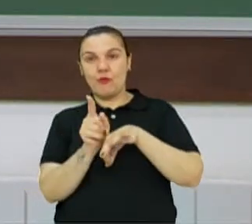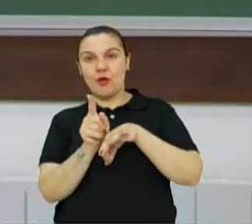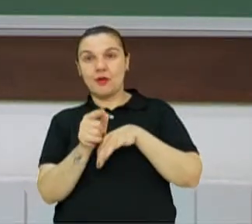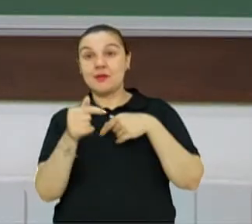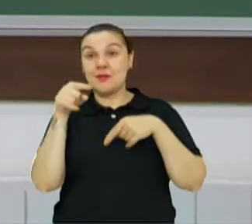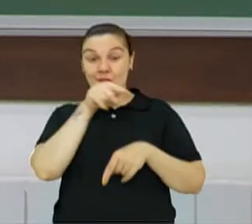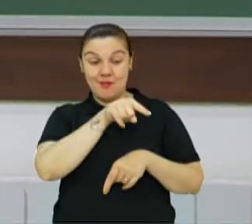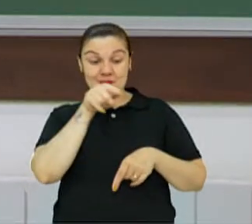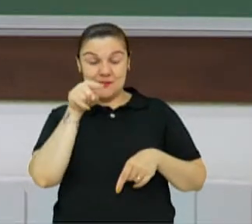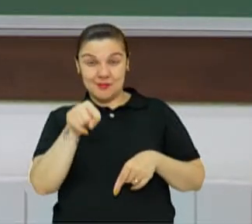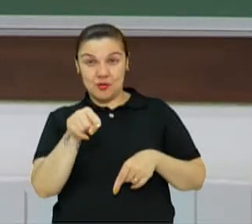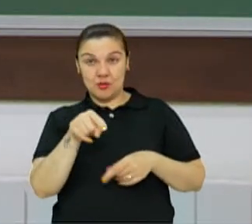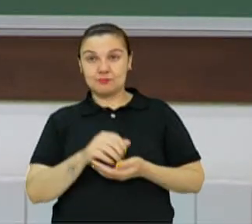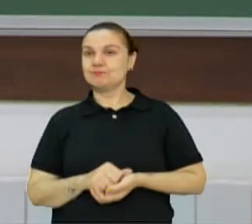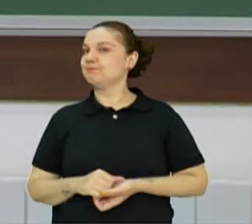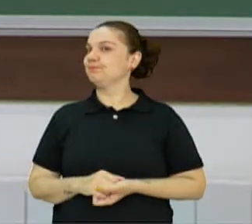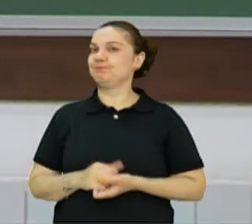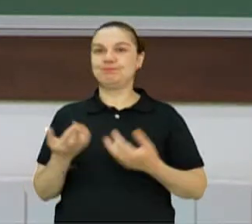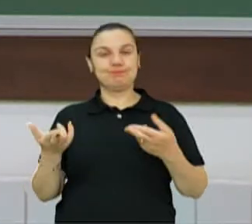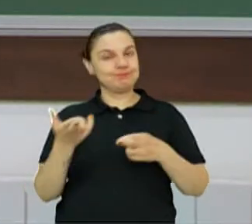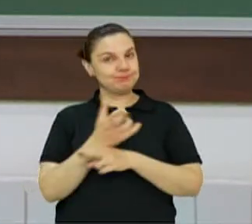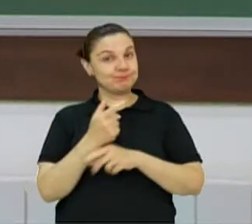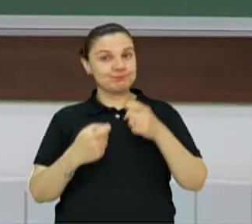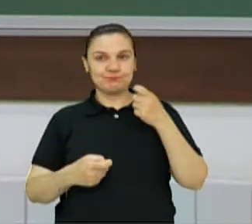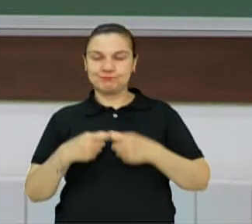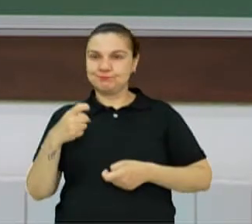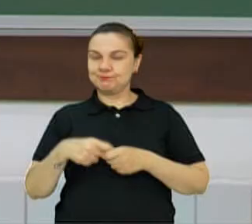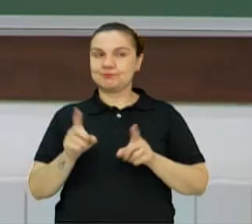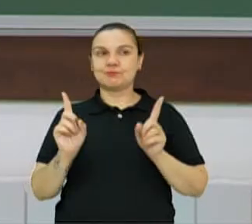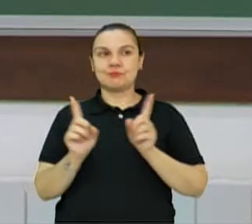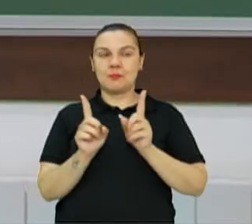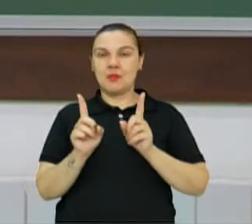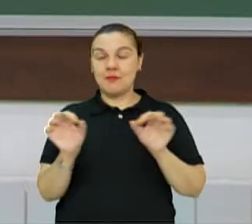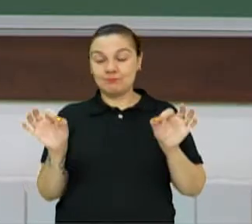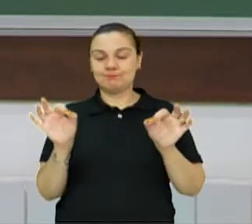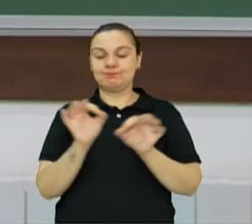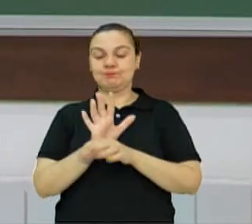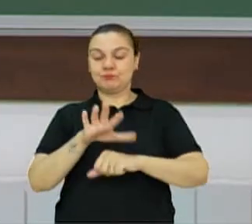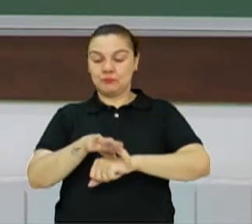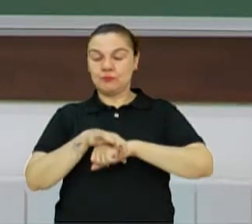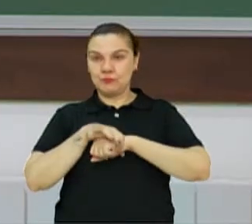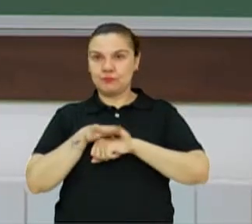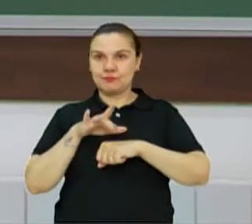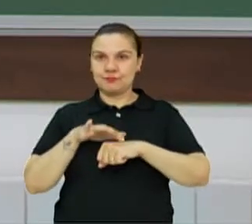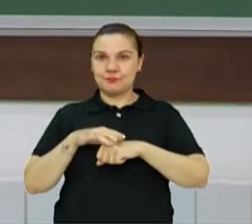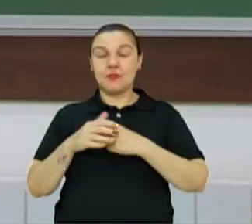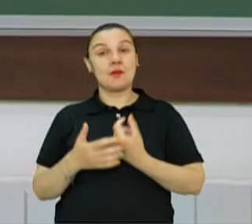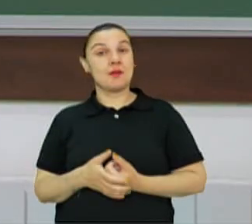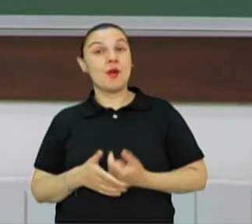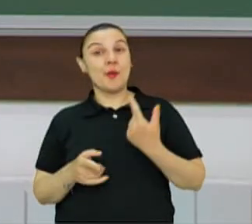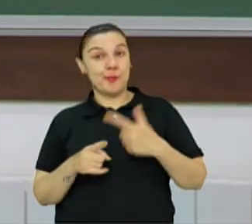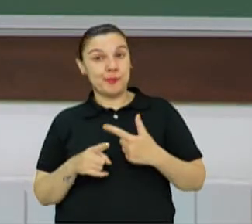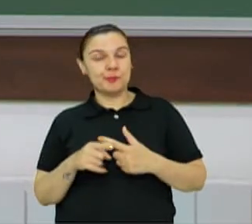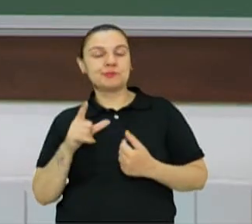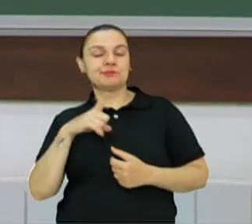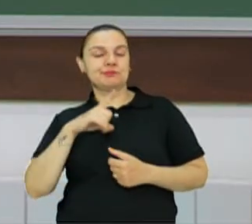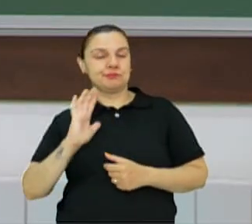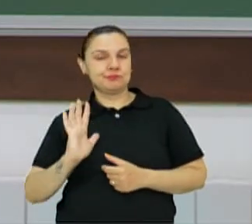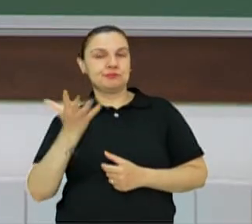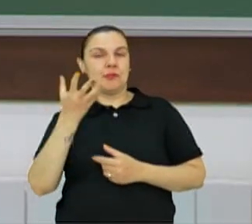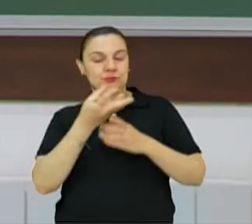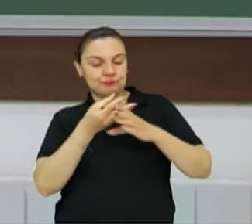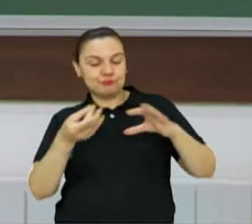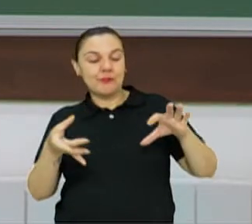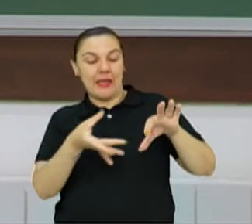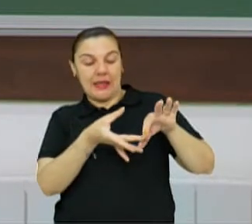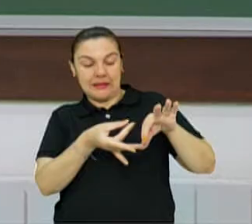Esses dois métodos, nessa relação sexual, eles não vão proteger contra a doença, né? Porque está havendo essa troca de